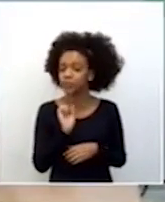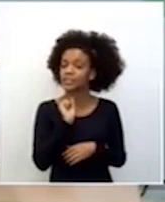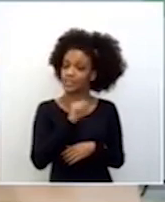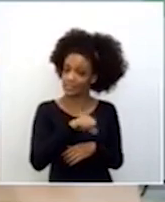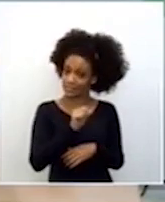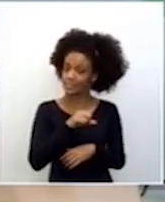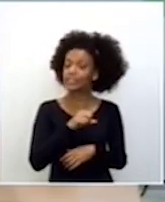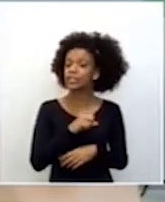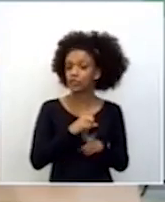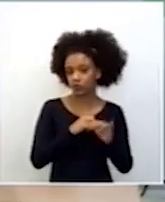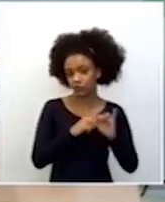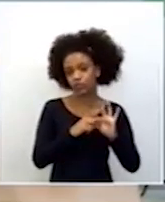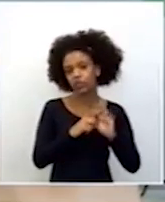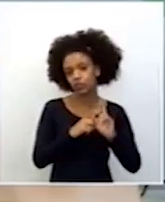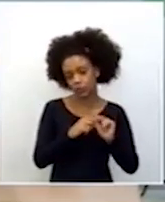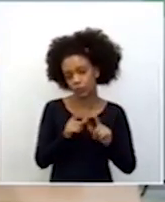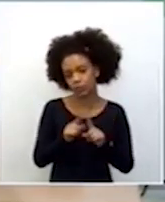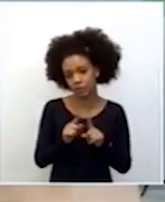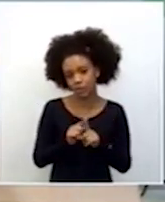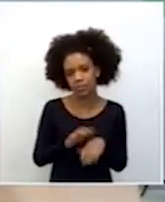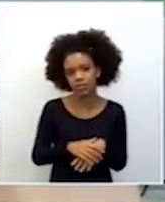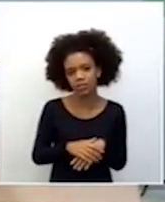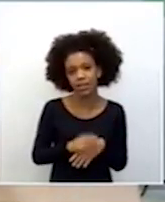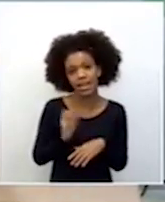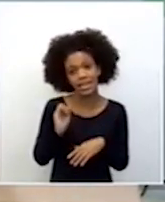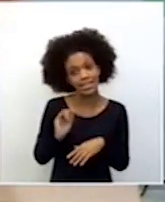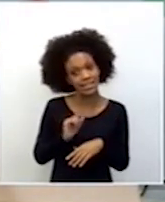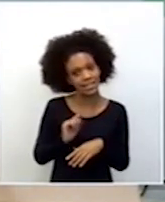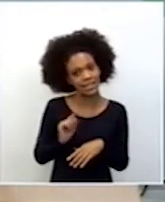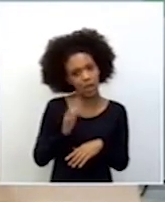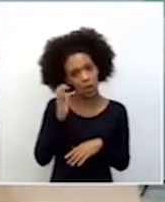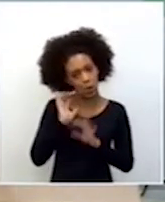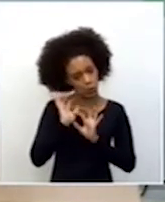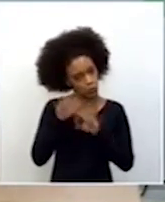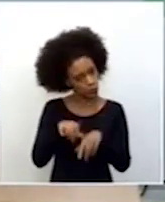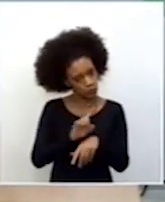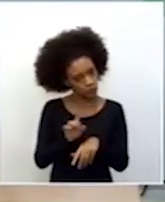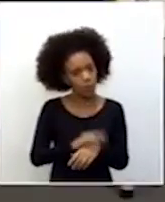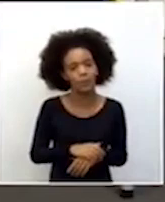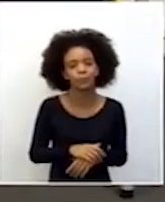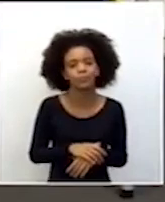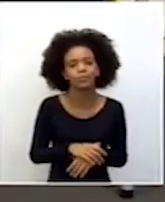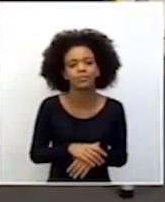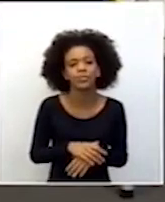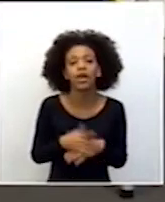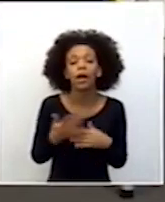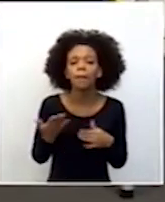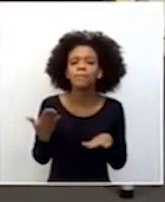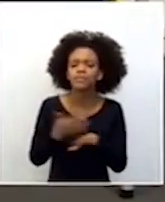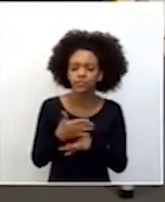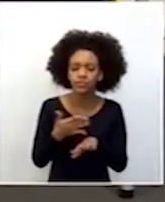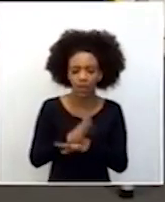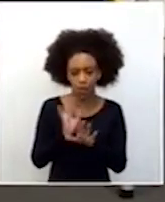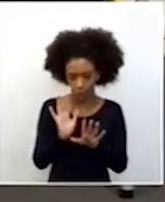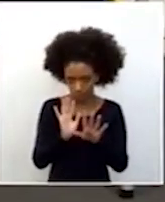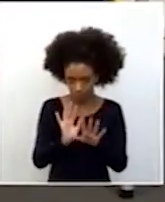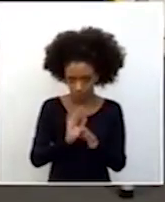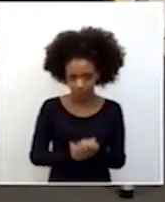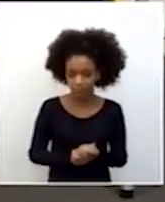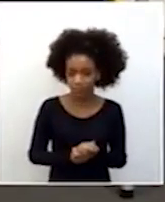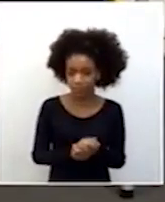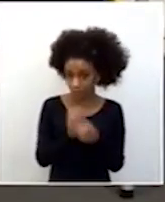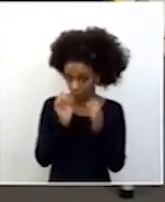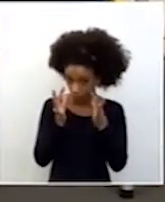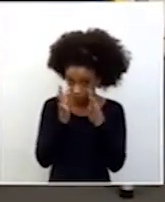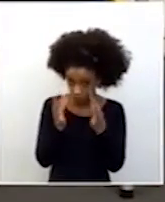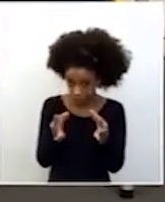sim também, estão aceitando o convite. Se não fossem os ursos, claro. Vou chegar nessa, deixa eu comentar todas aqui, presta